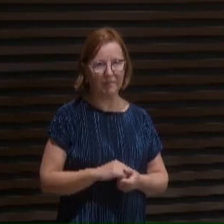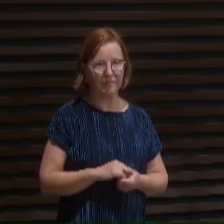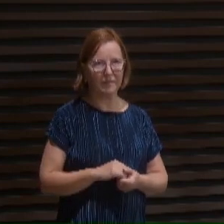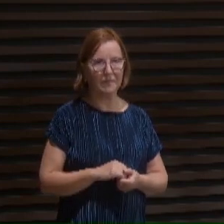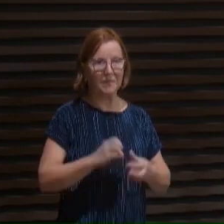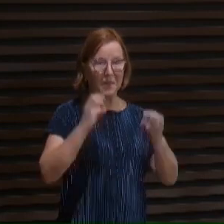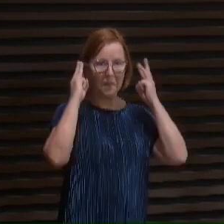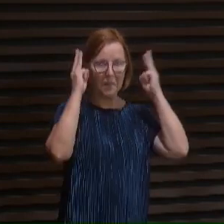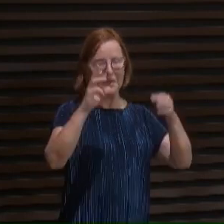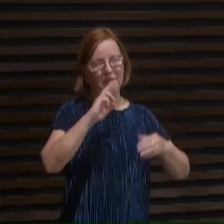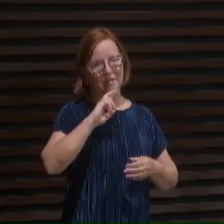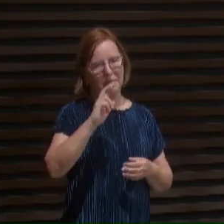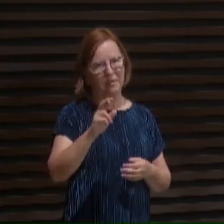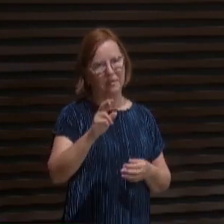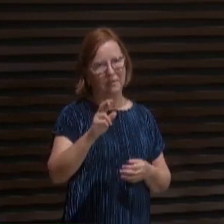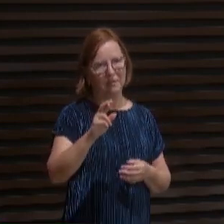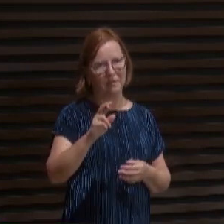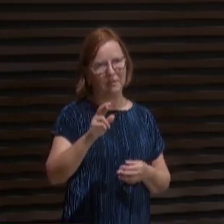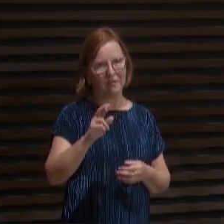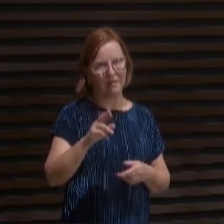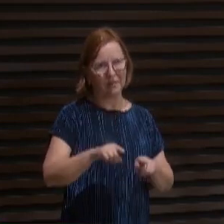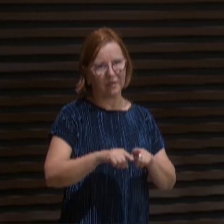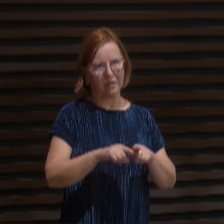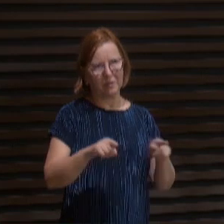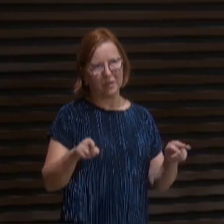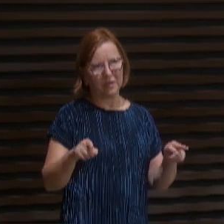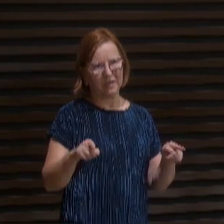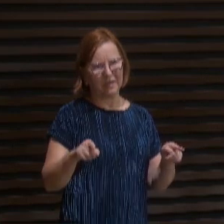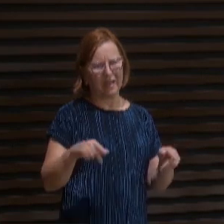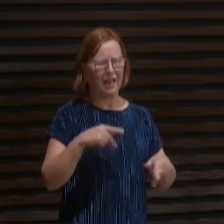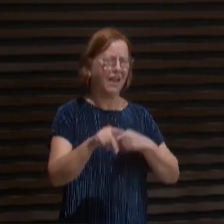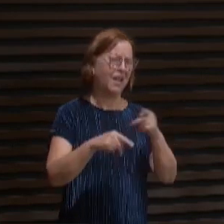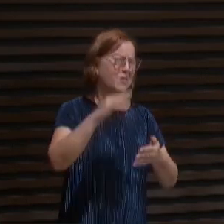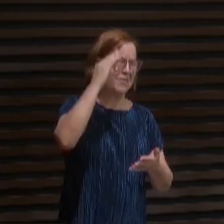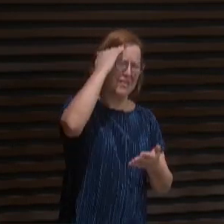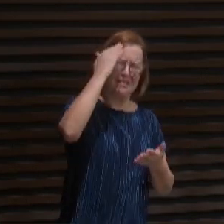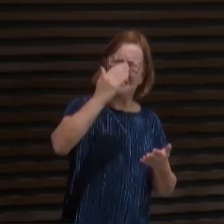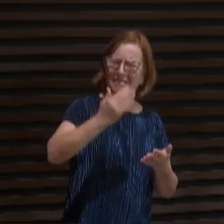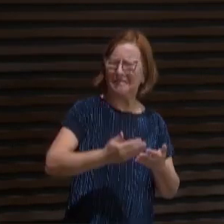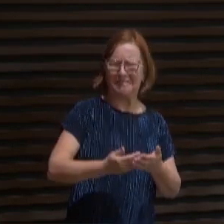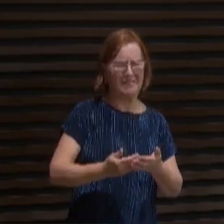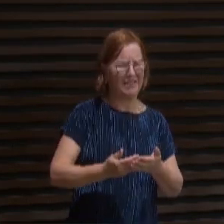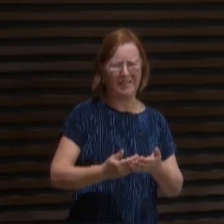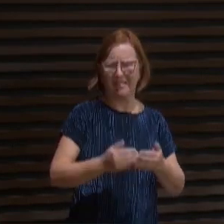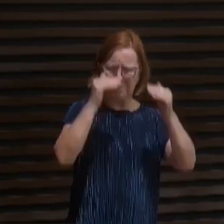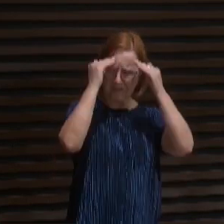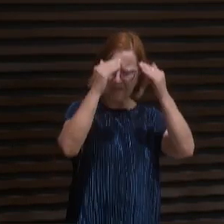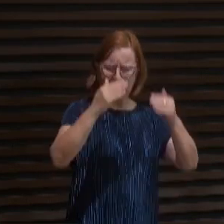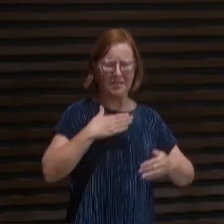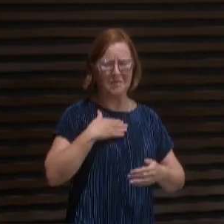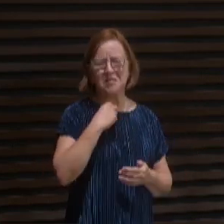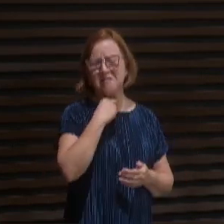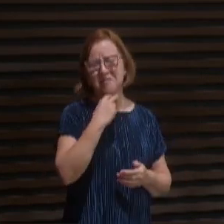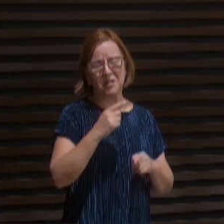Respondeu Moisés: mas eis que não crerão, nem acudirão à minha voz, pois